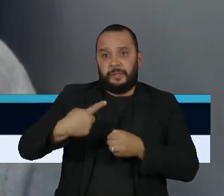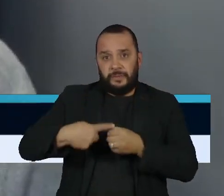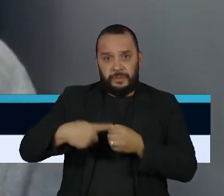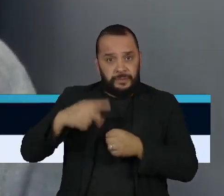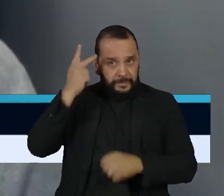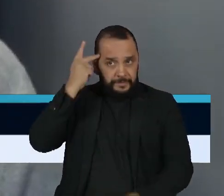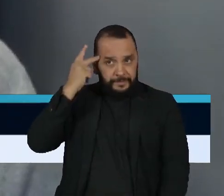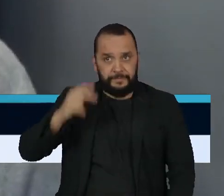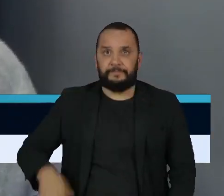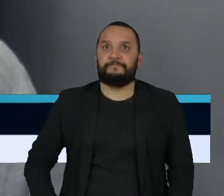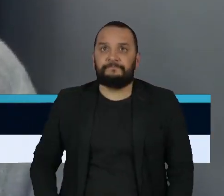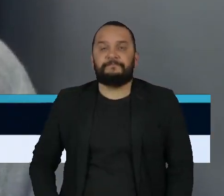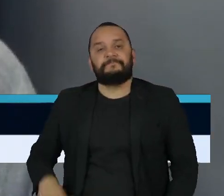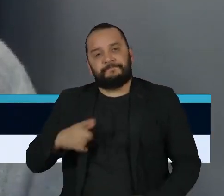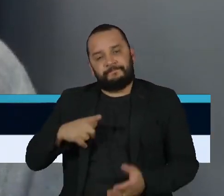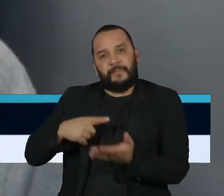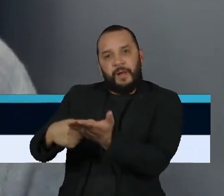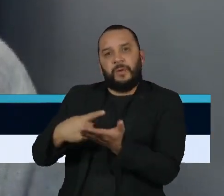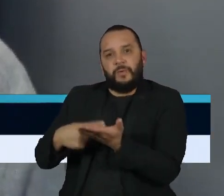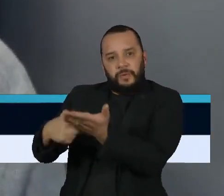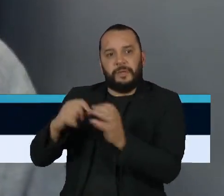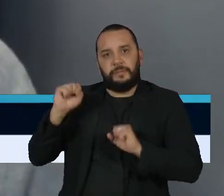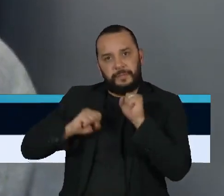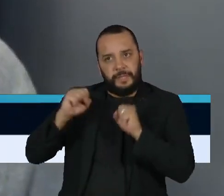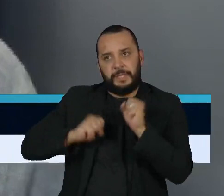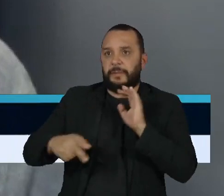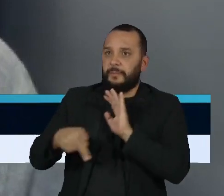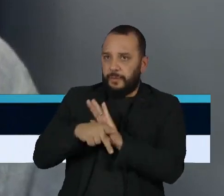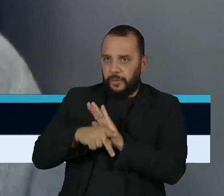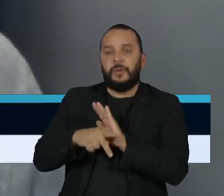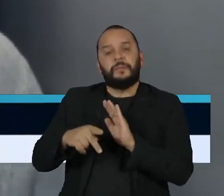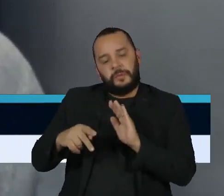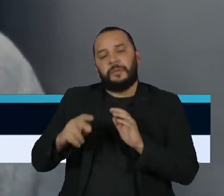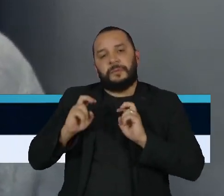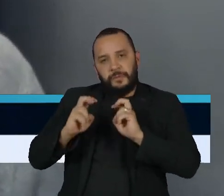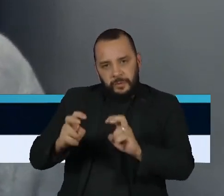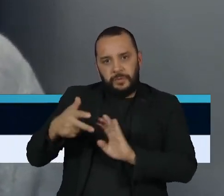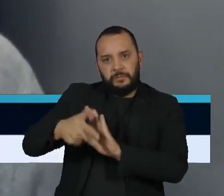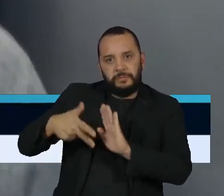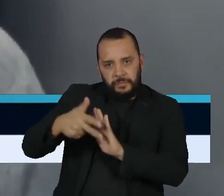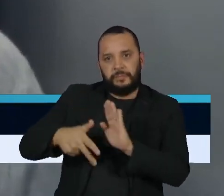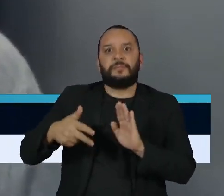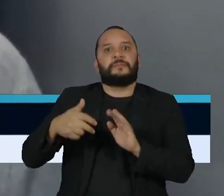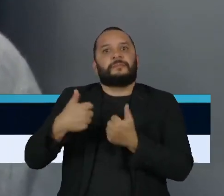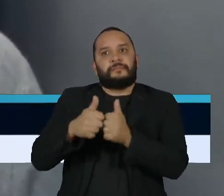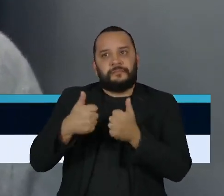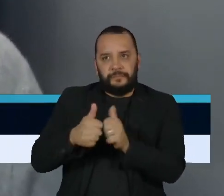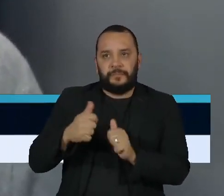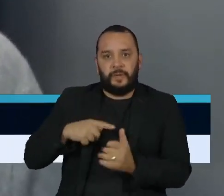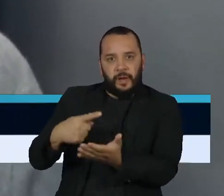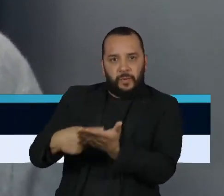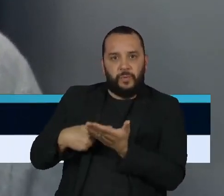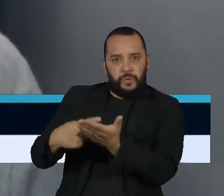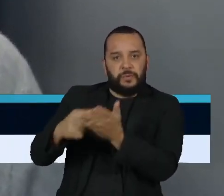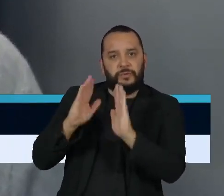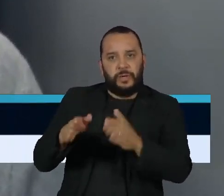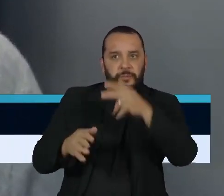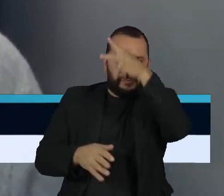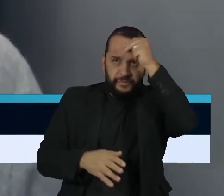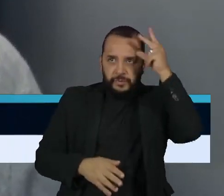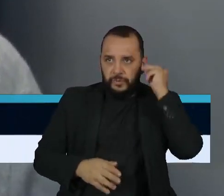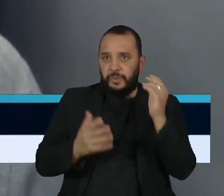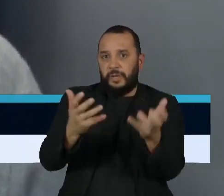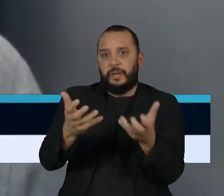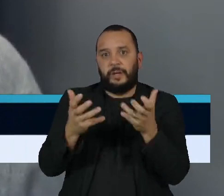as operadoras de transporte público e a prefeitura para que ao longo dos próximos anos a gente tem a